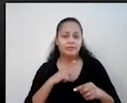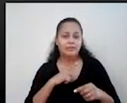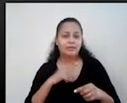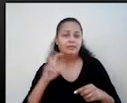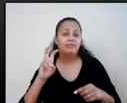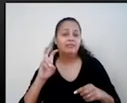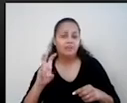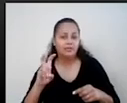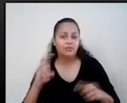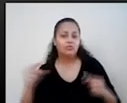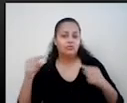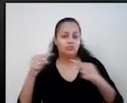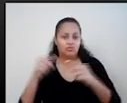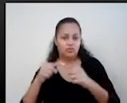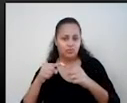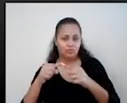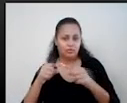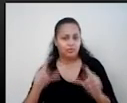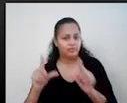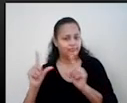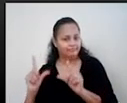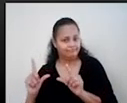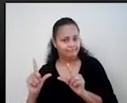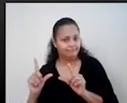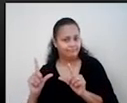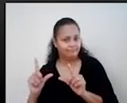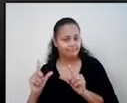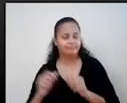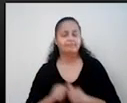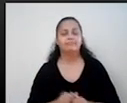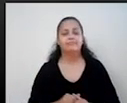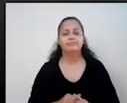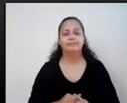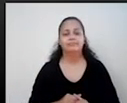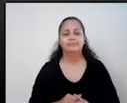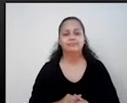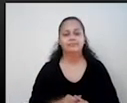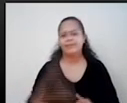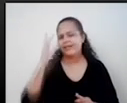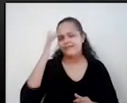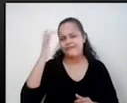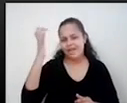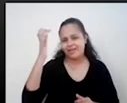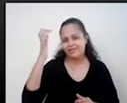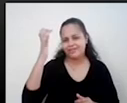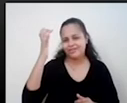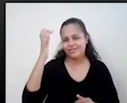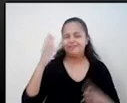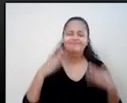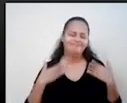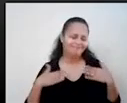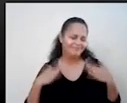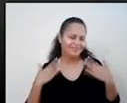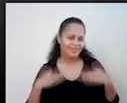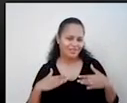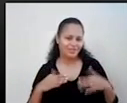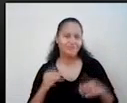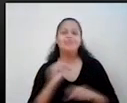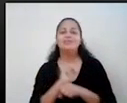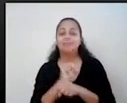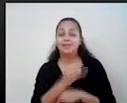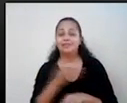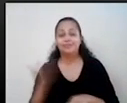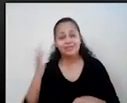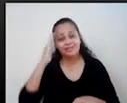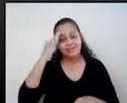predicativo, explicativo, especificativo, enumerativo e recapitulativo. Muito fácil, muito tranquilo. Espero que